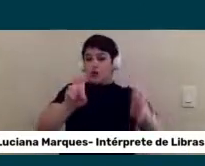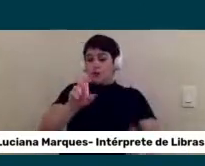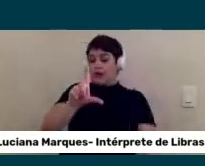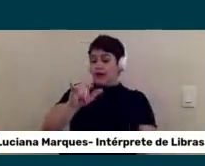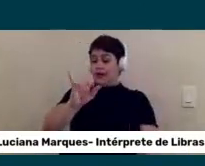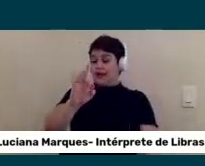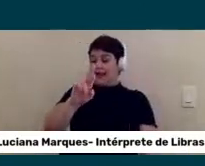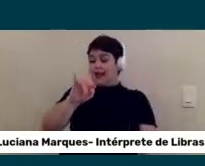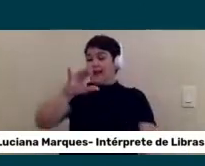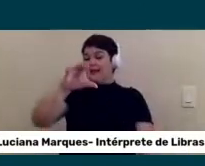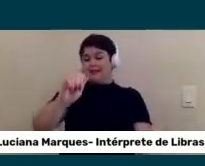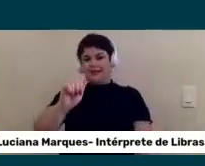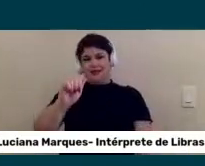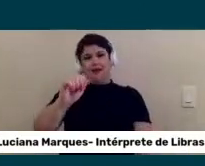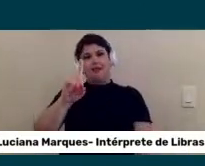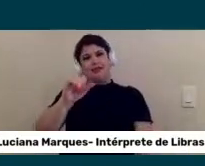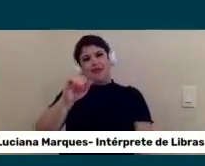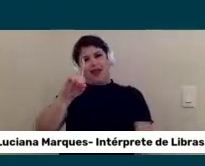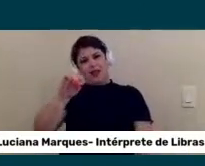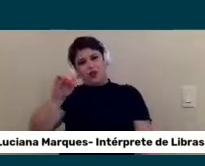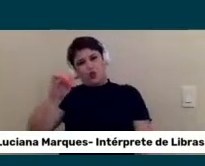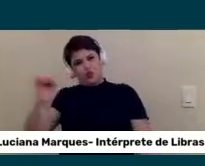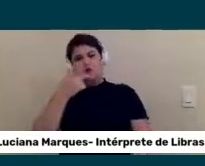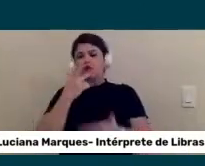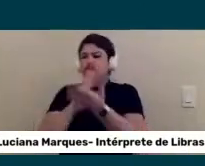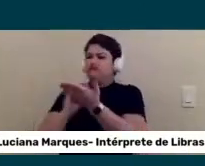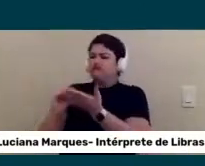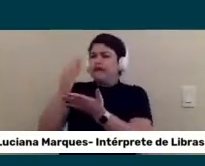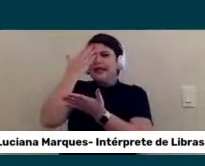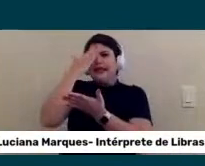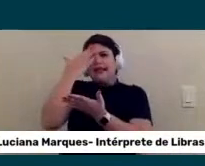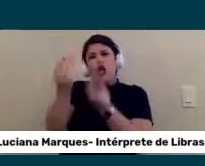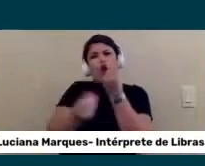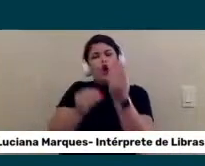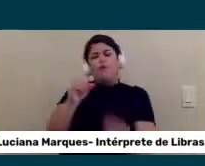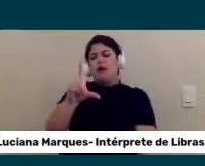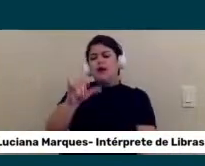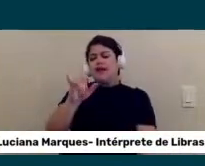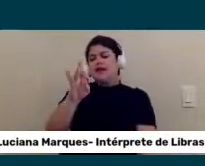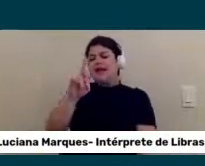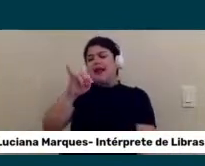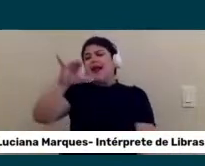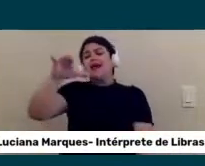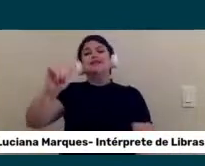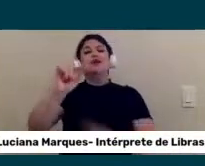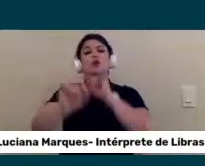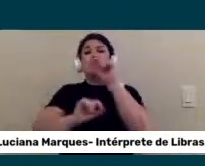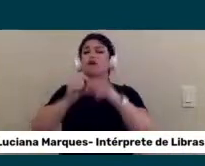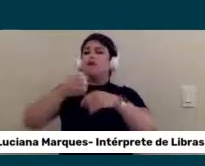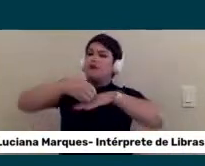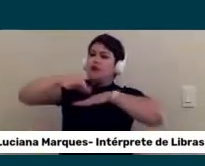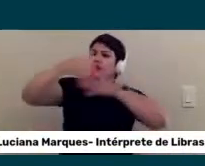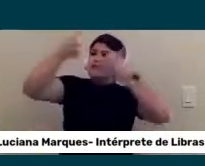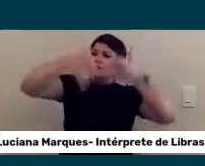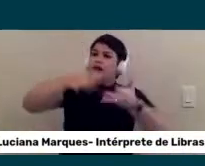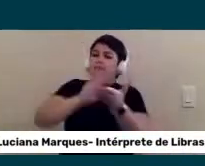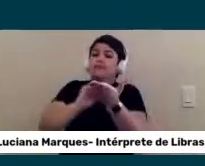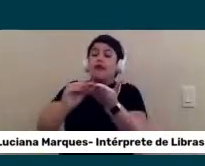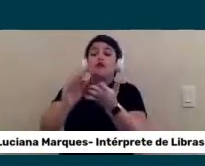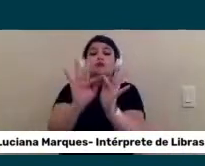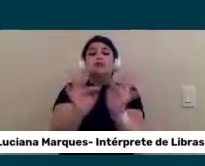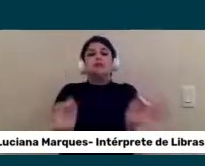venho levantando uma bandeira da literacia de dados, que é fale de dados de forma simples, de